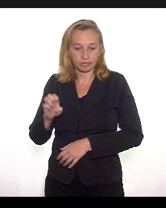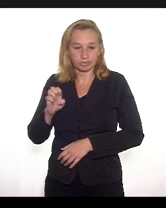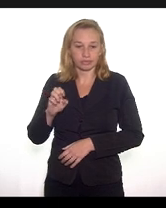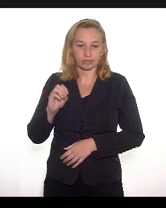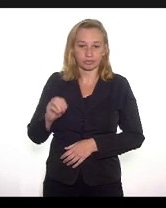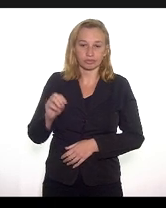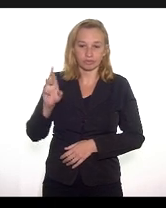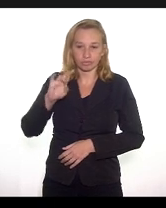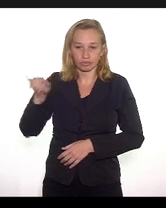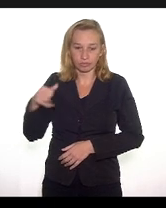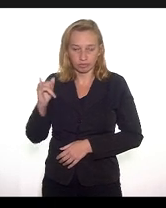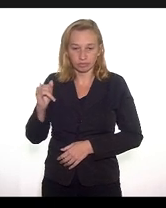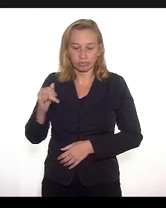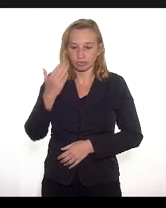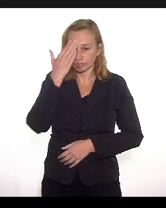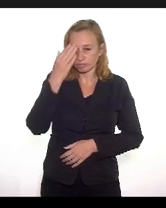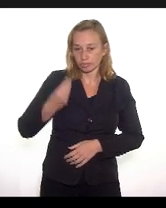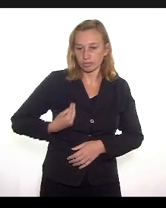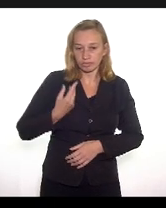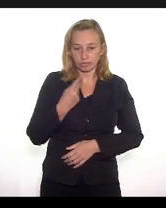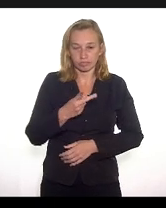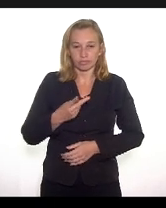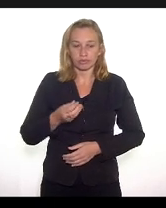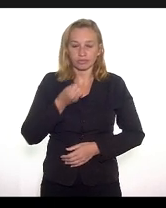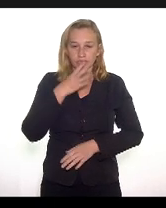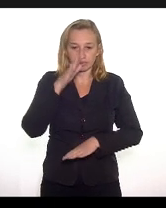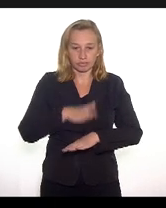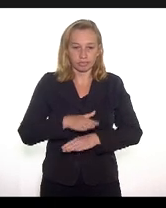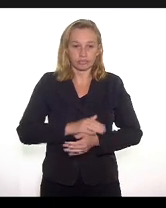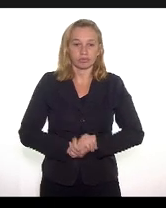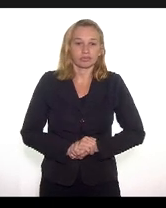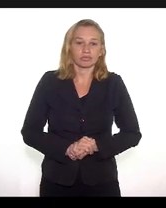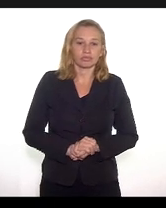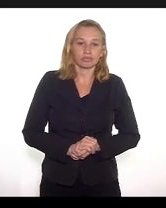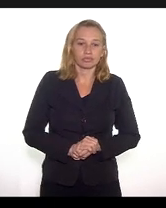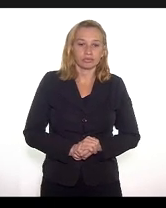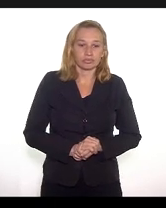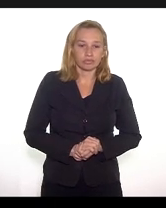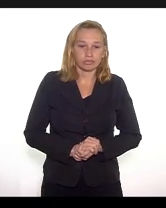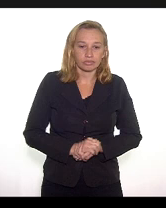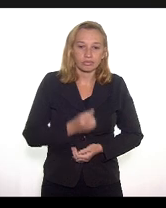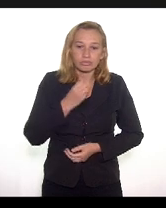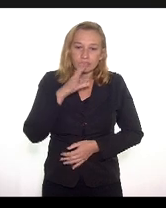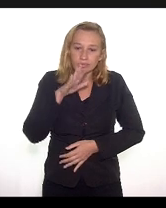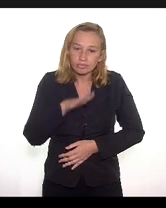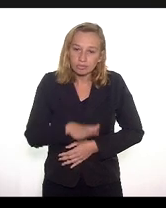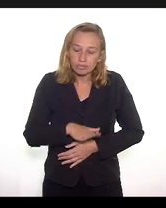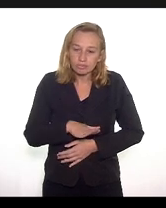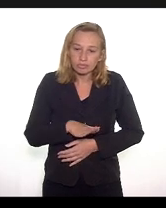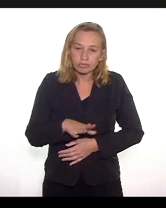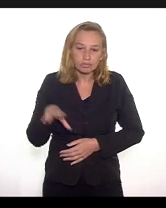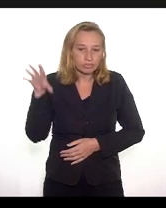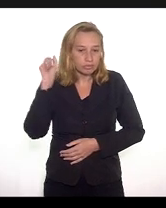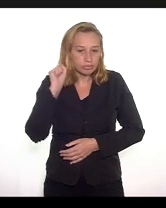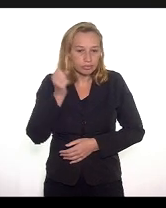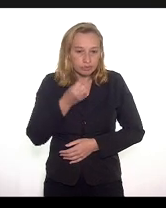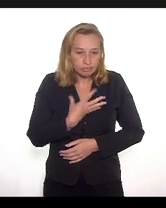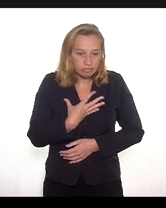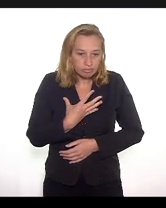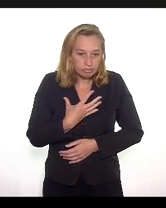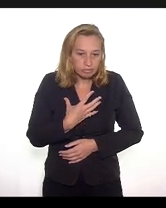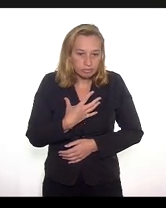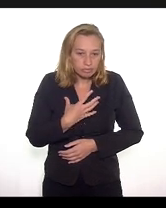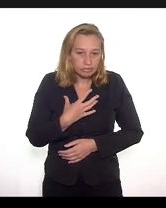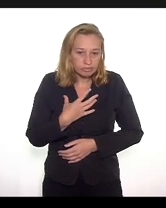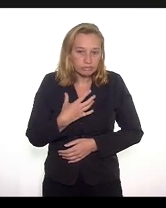UERJ. Obrigado pela presença, professor Lincoln. Boa tarde. Boa tarde. Me escutam bem?